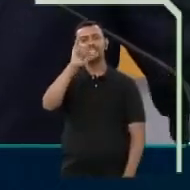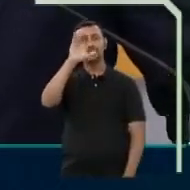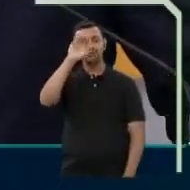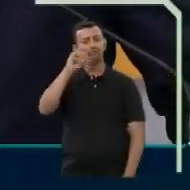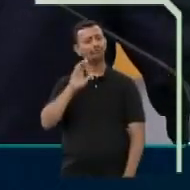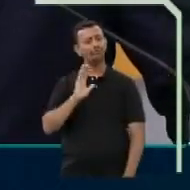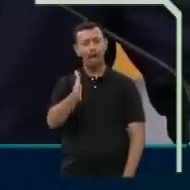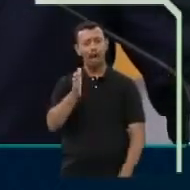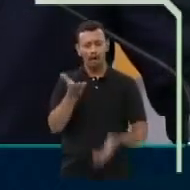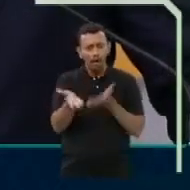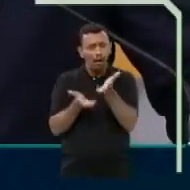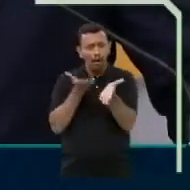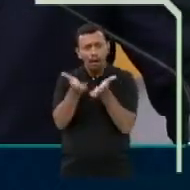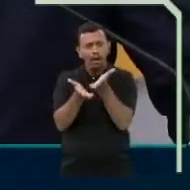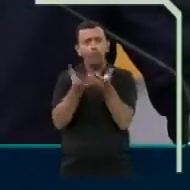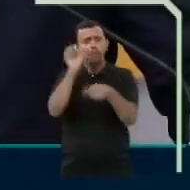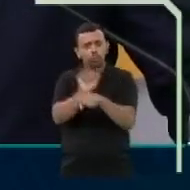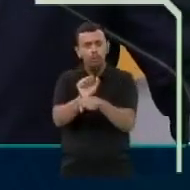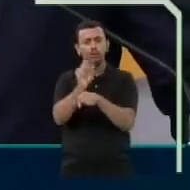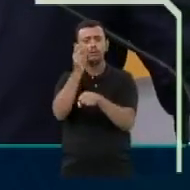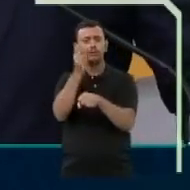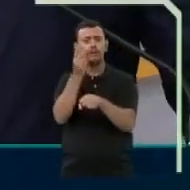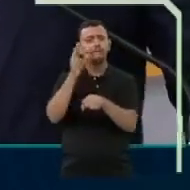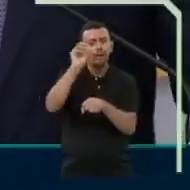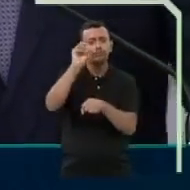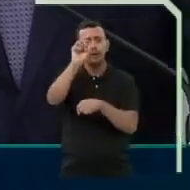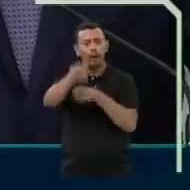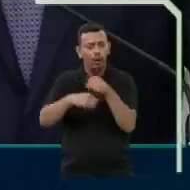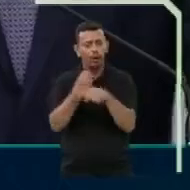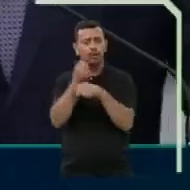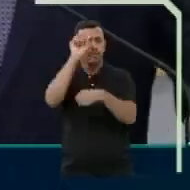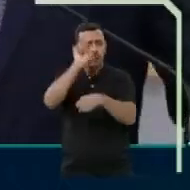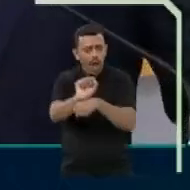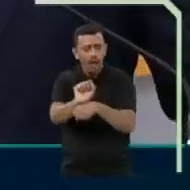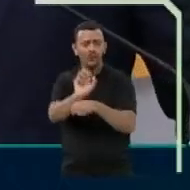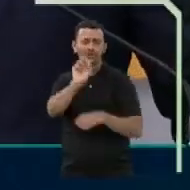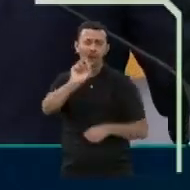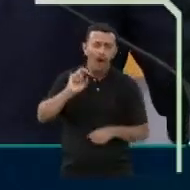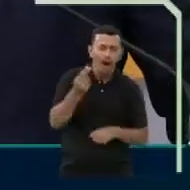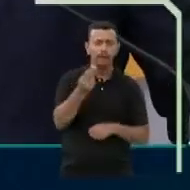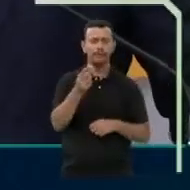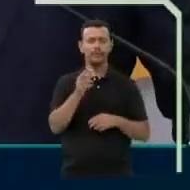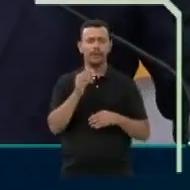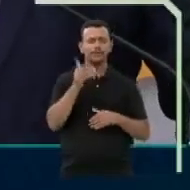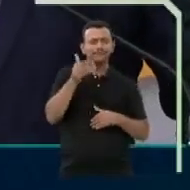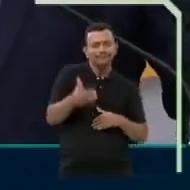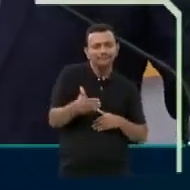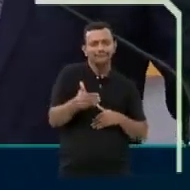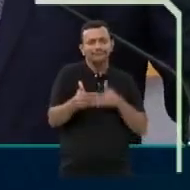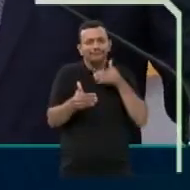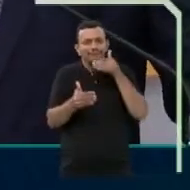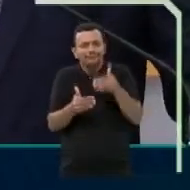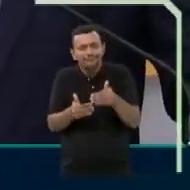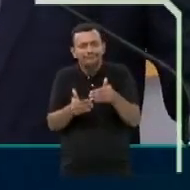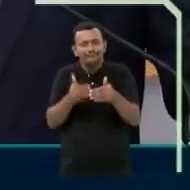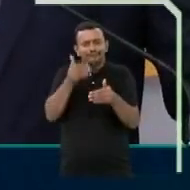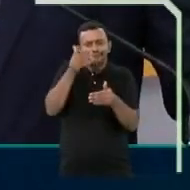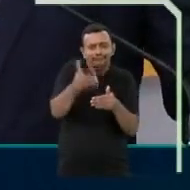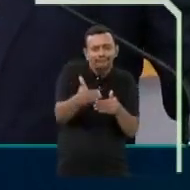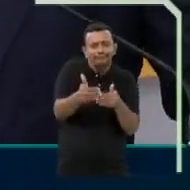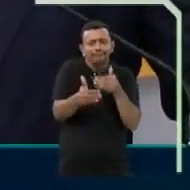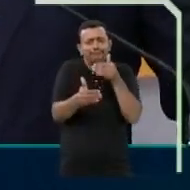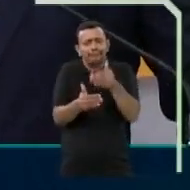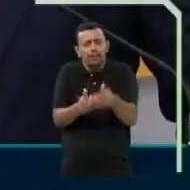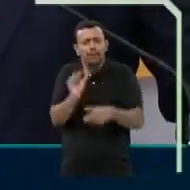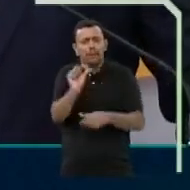anos, né? Ou progrediu muito pouco. Agora foi concluída